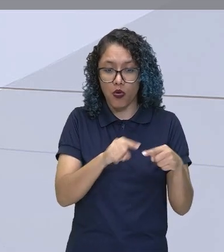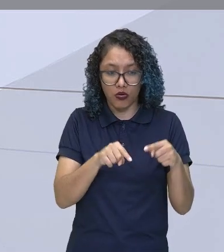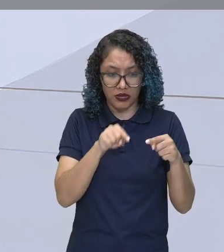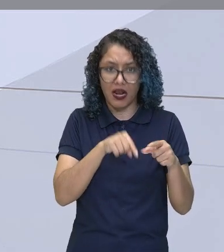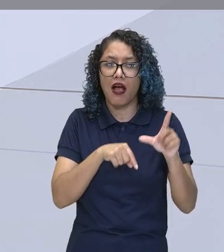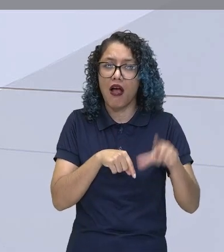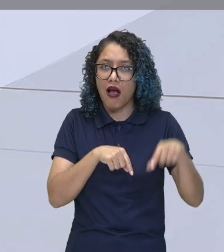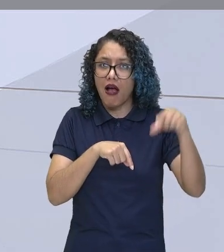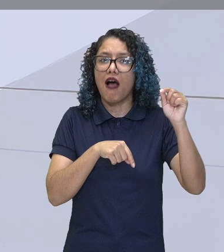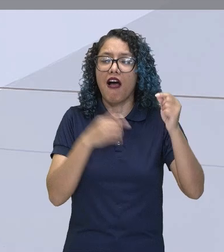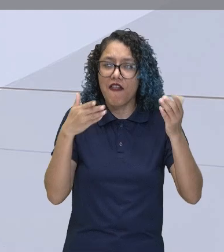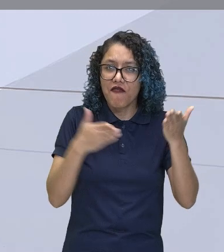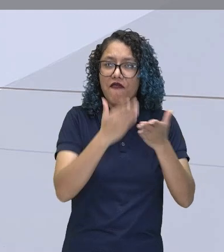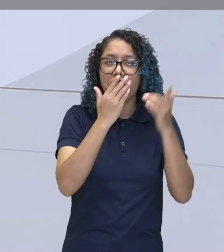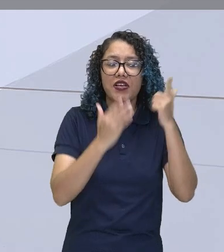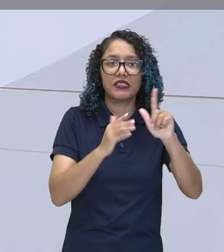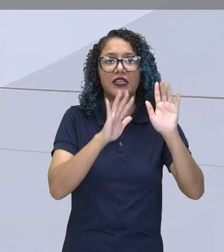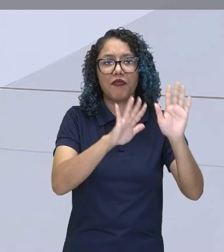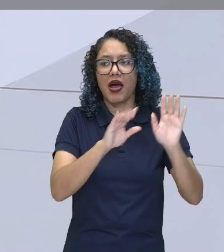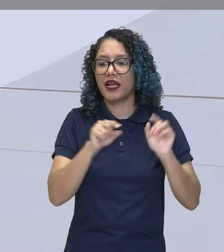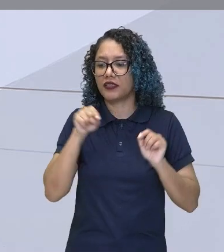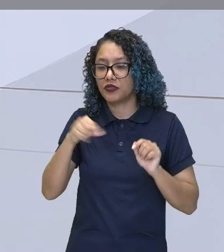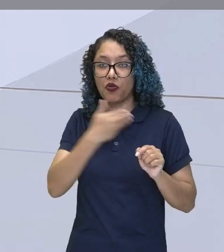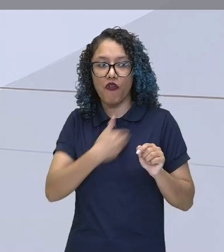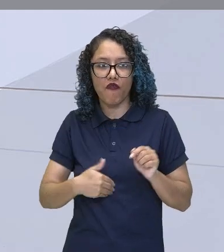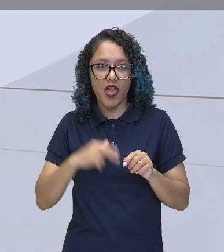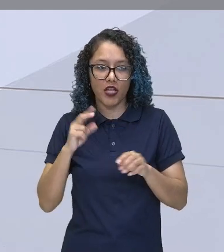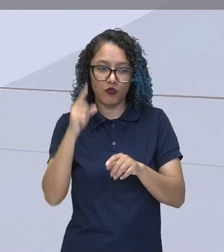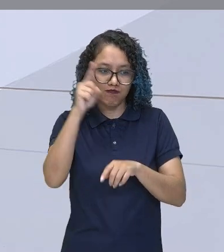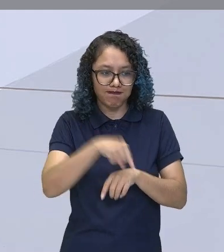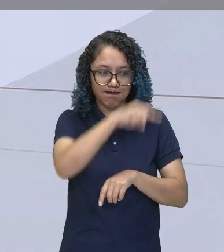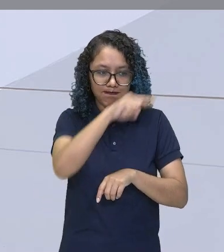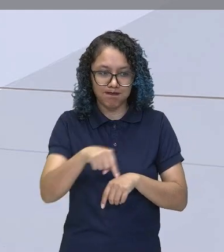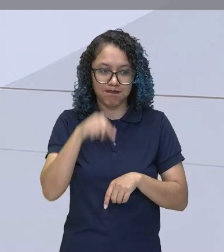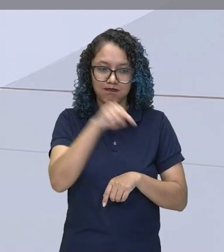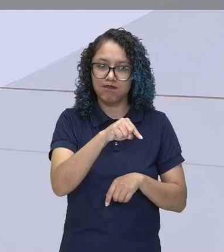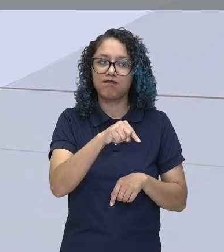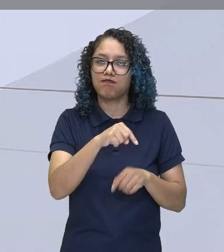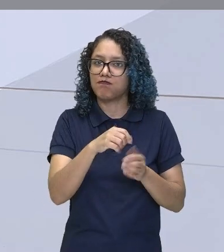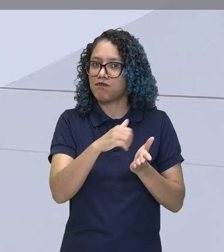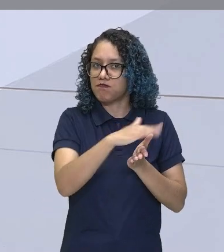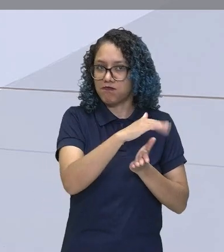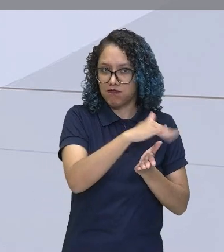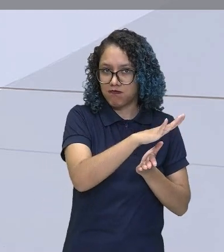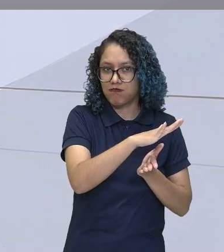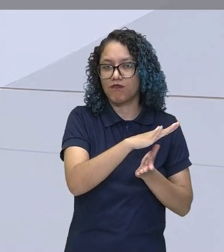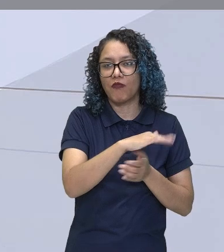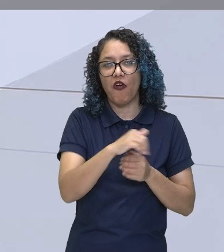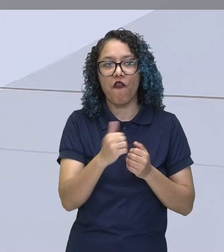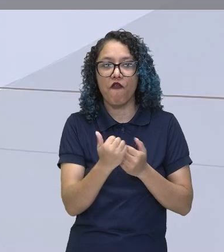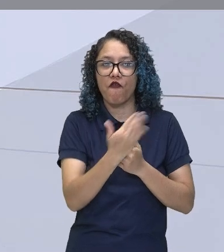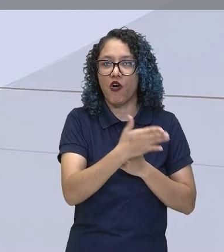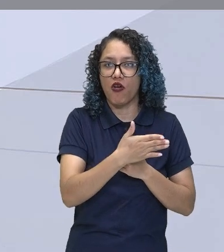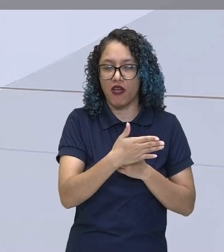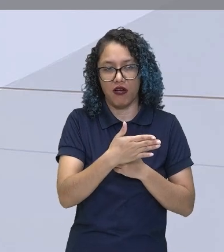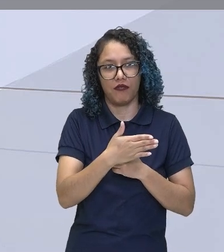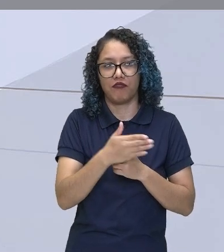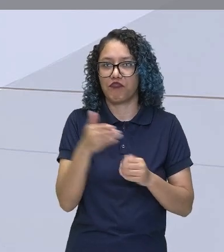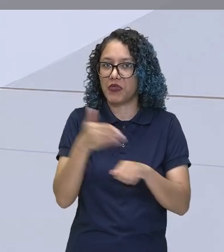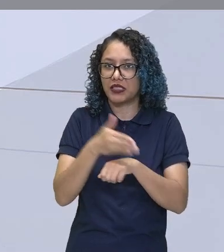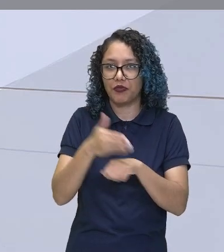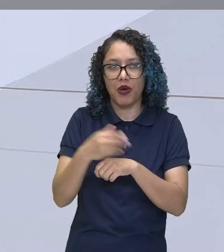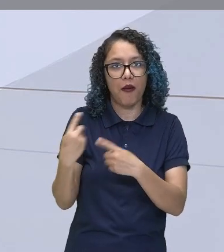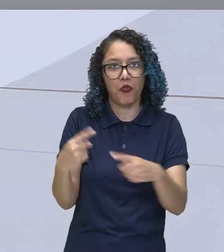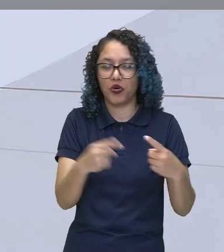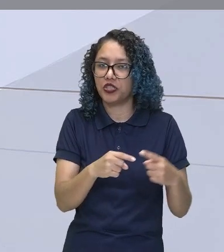eles anulavam a eleição e esses representantes ficavam fora do poder e permaneciam no poder sempre os